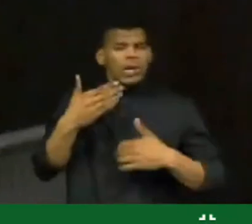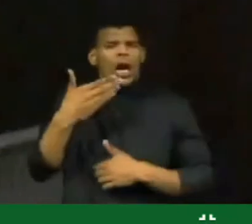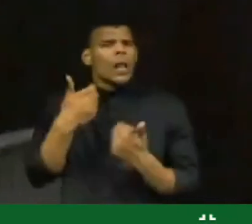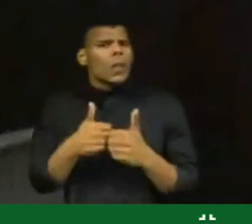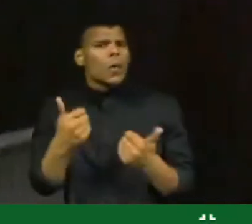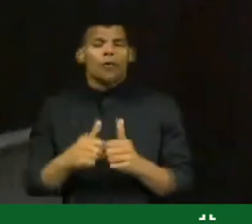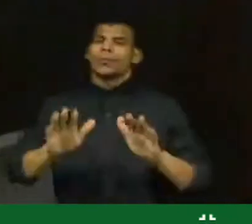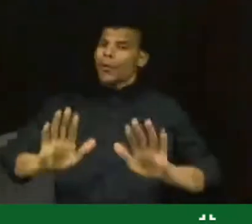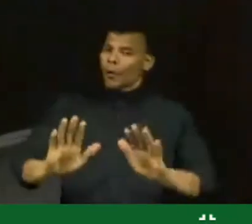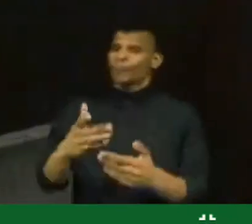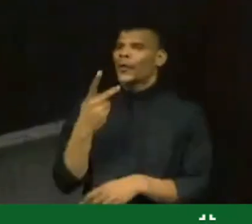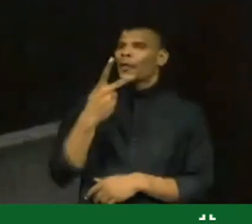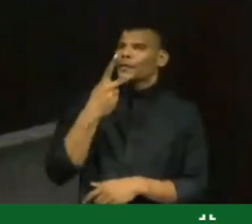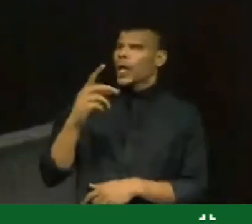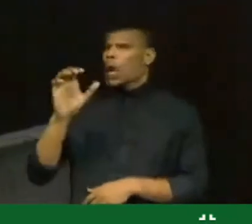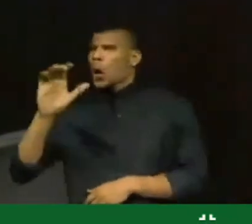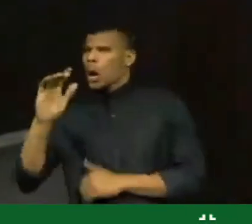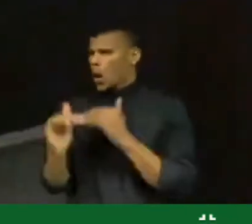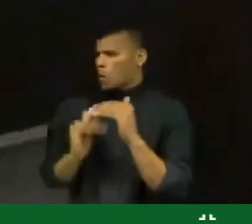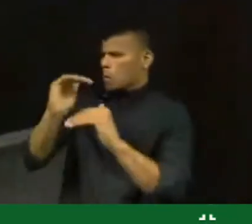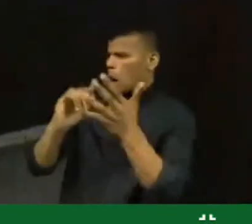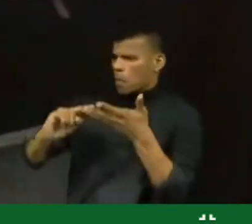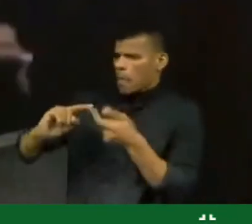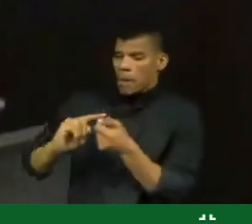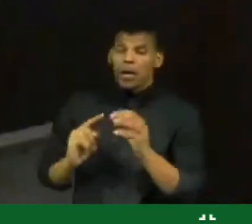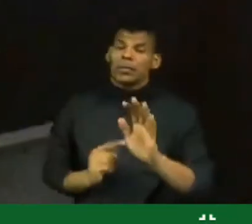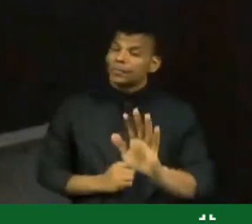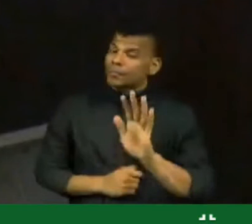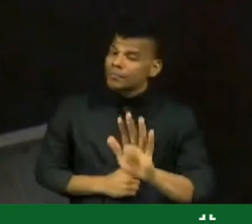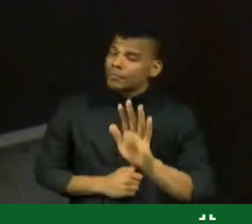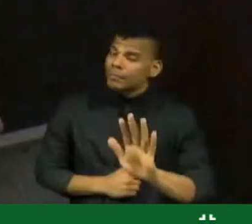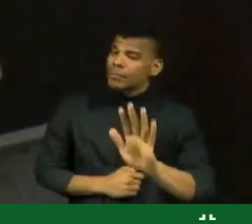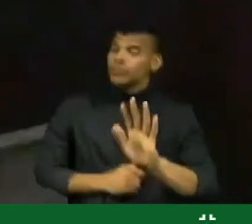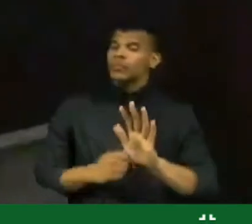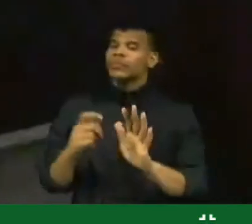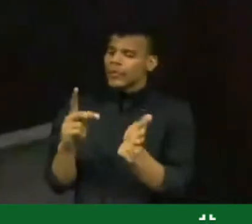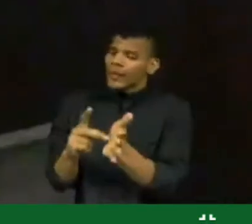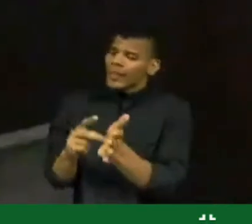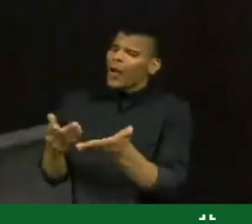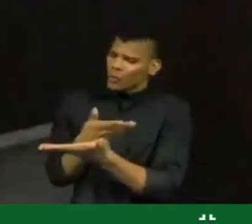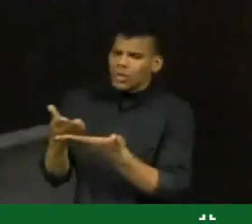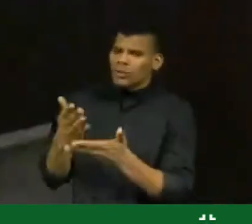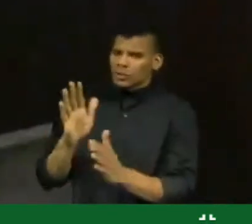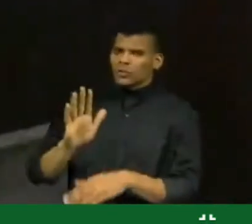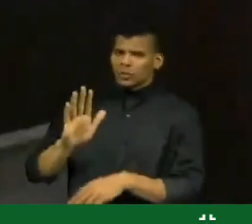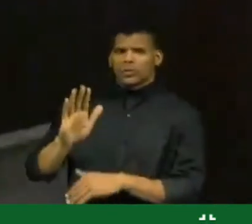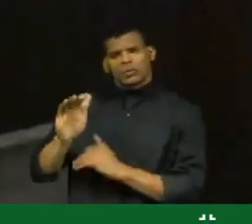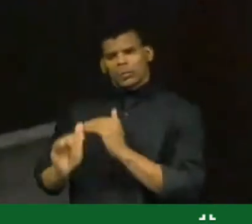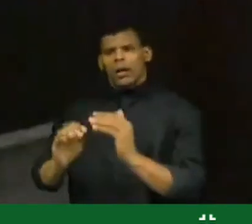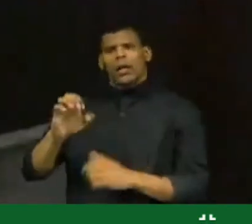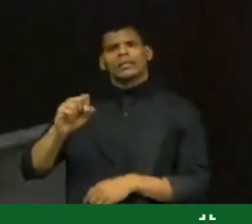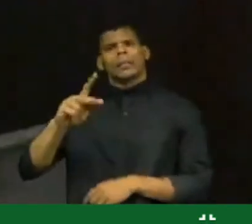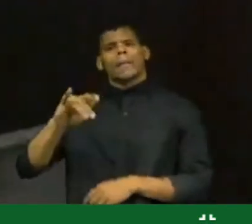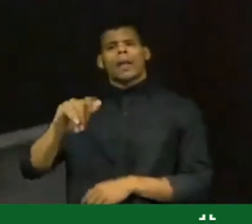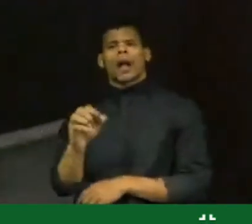eu comemoro com muito orgulho, porque promovi audiência pública nessa casa, em luta pelos espigões do